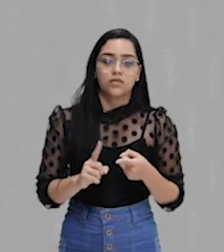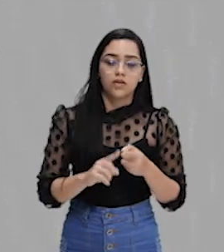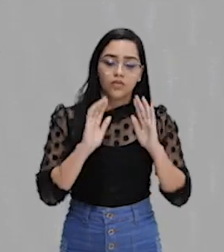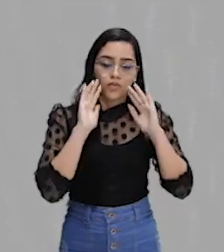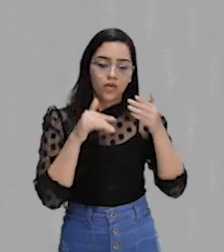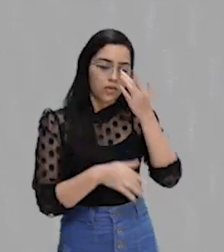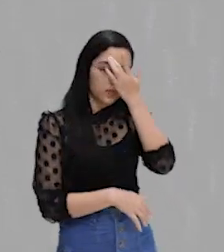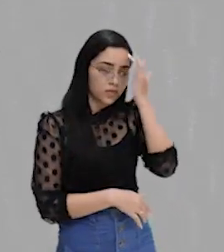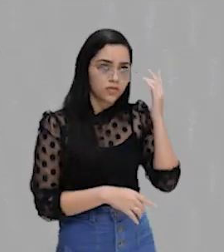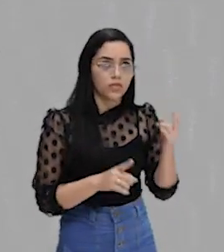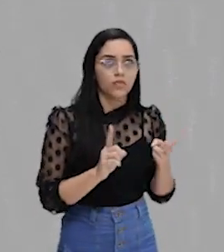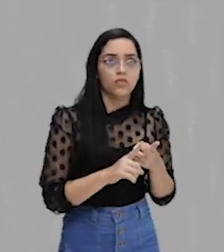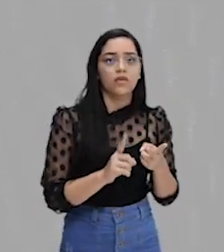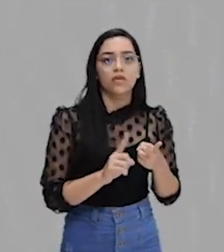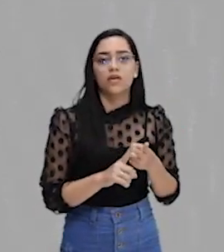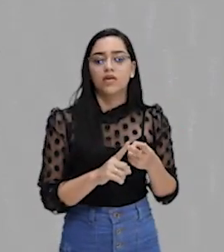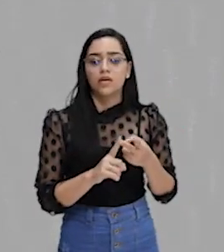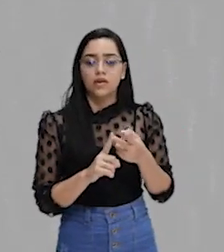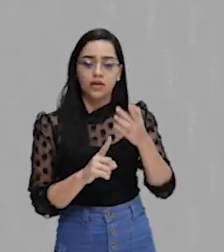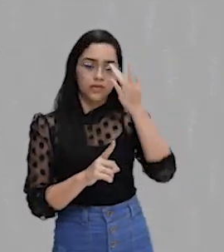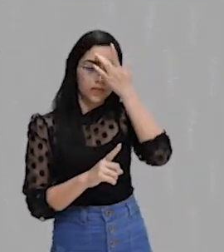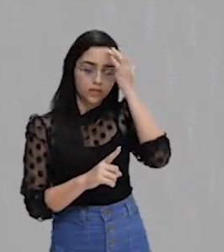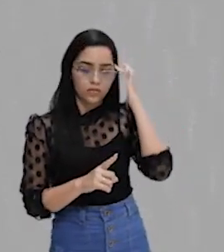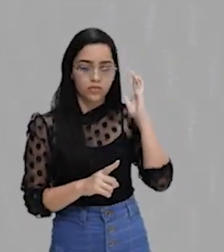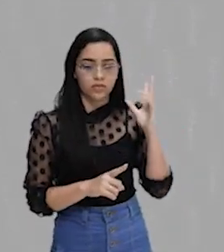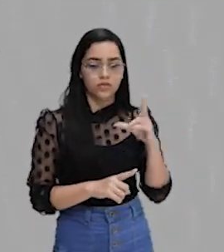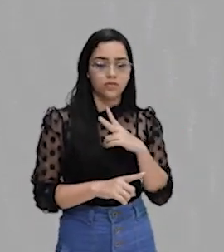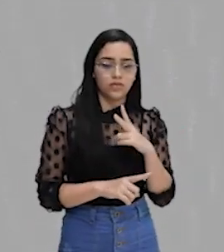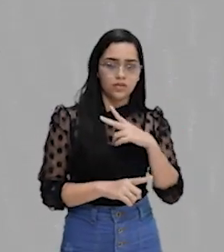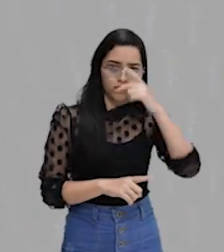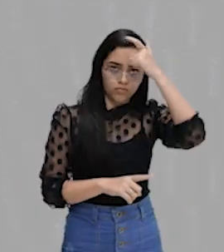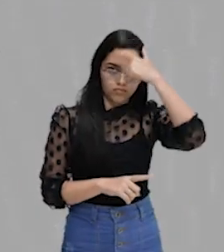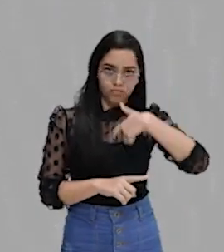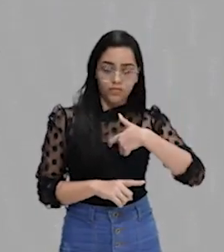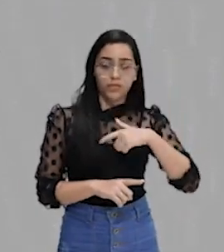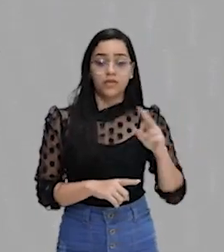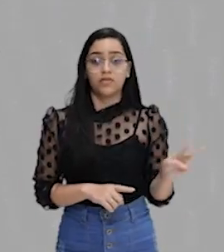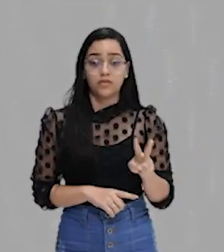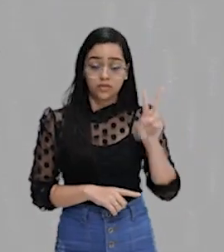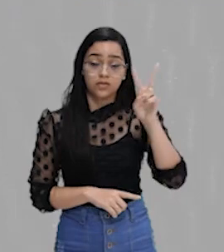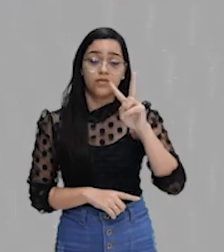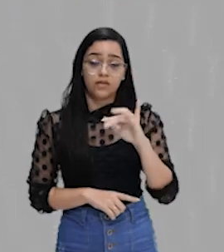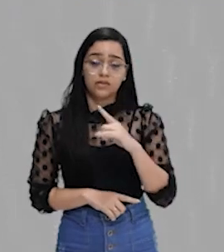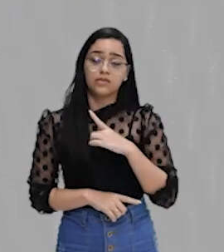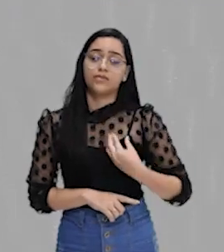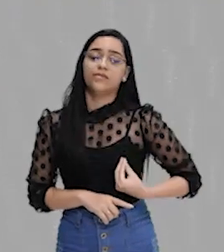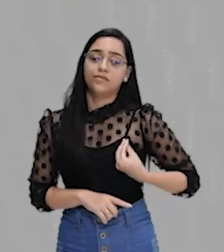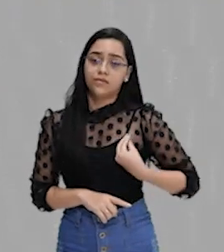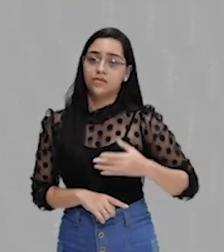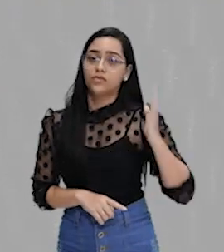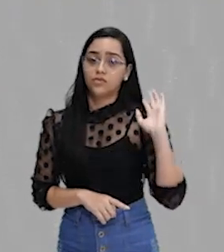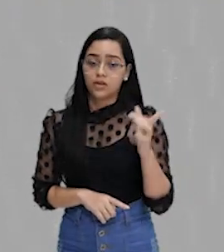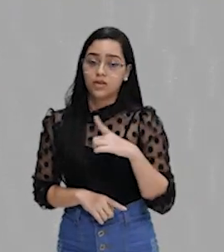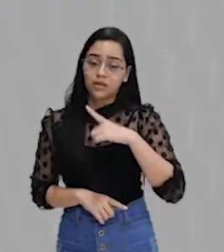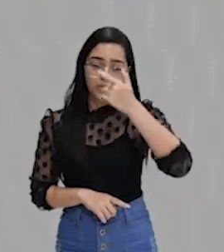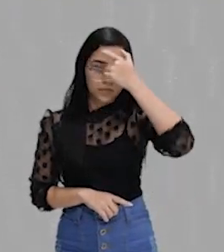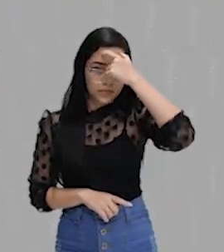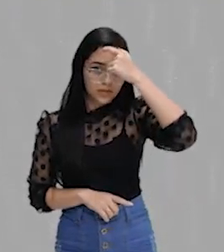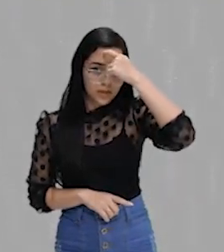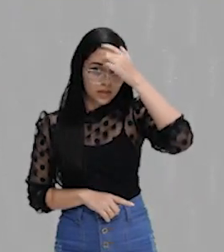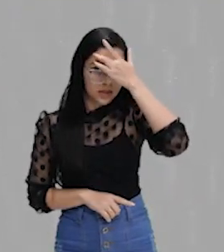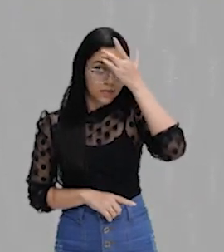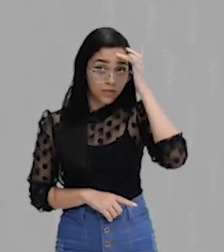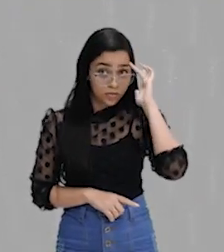antropocentrismo, humanismo, individualismo, esses valores eles já estavam presentes na mentalidade do